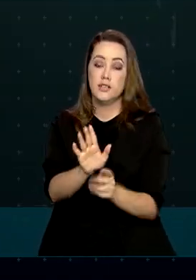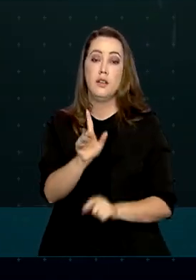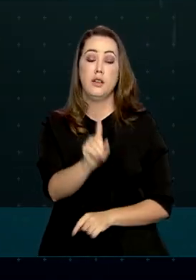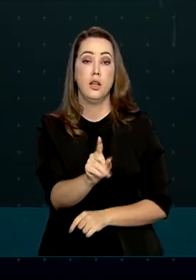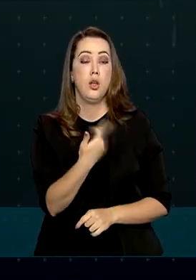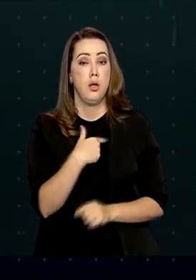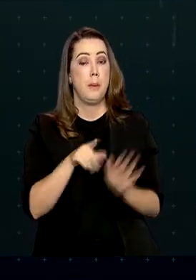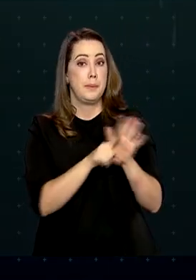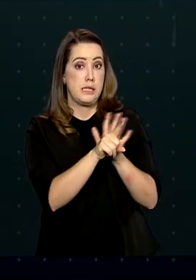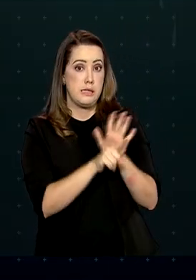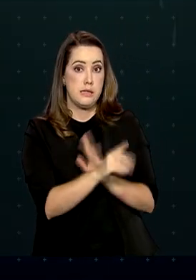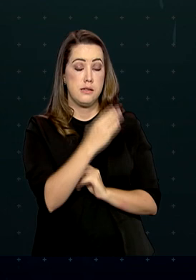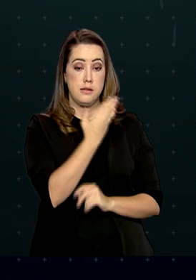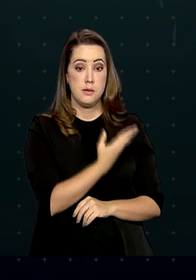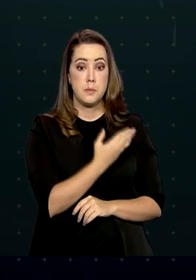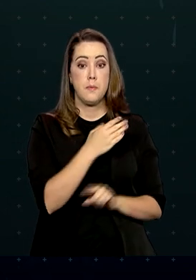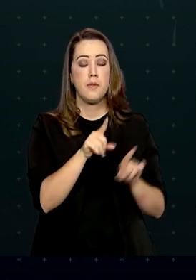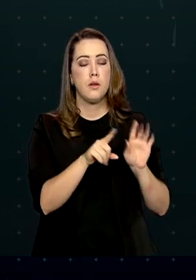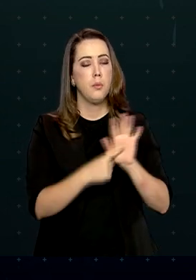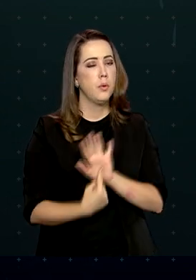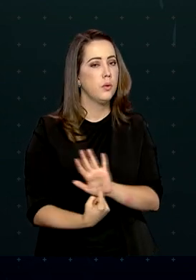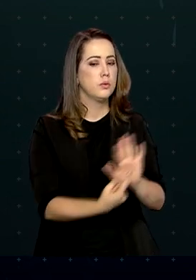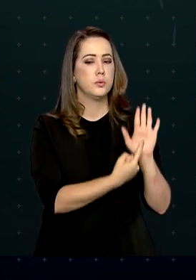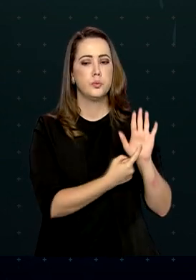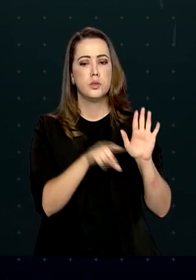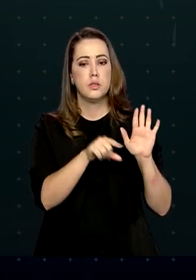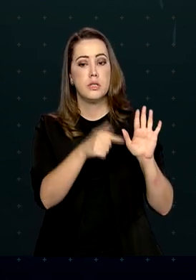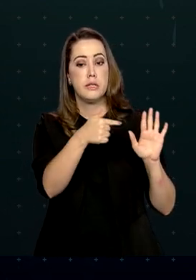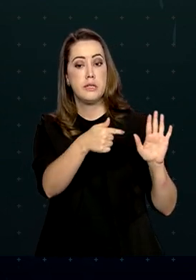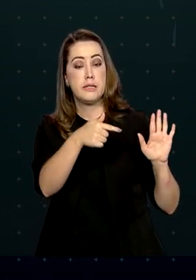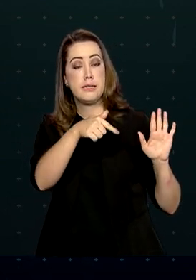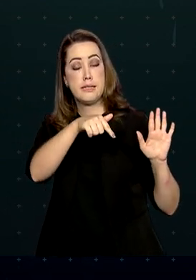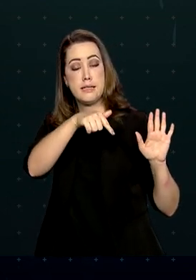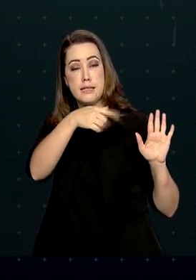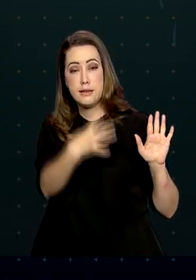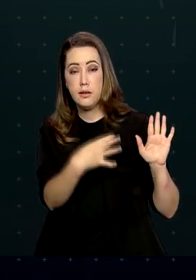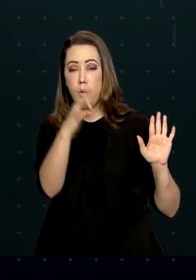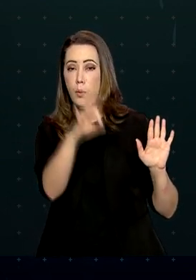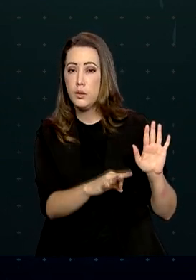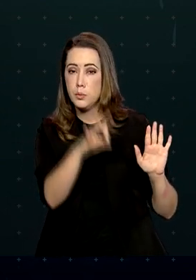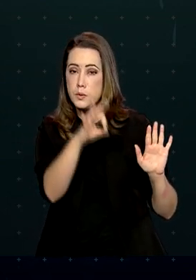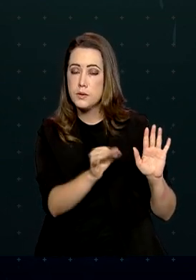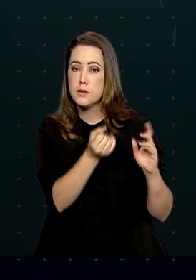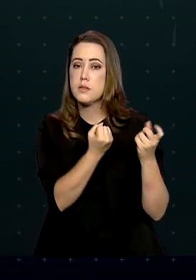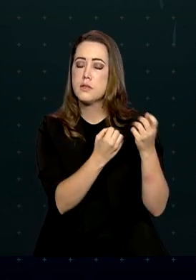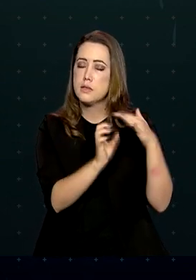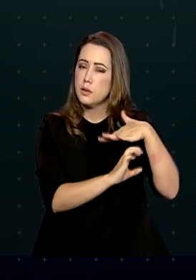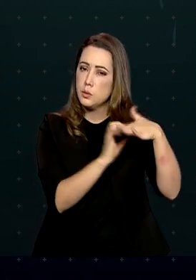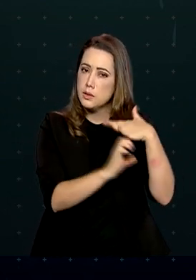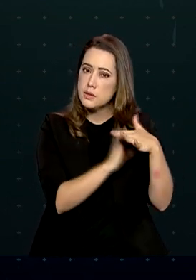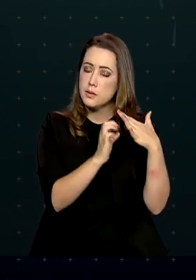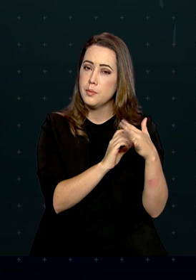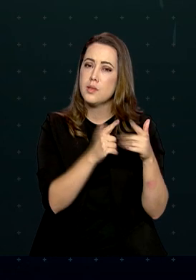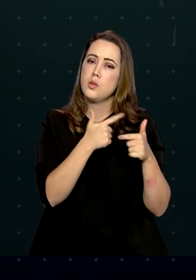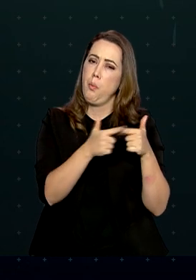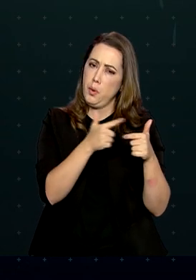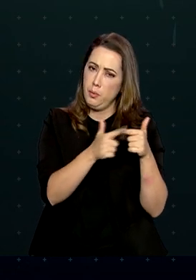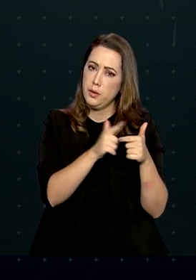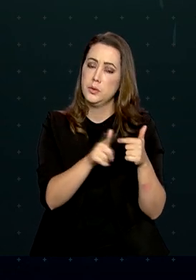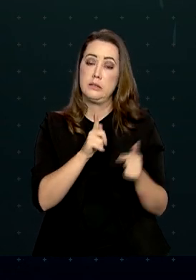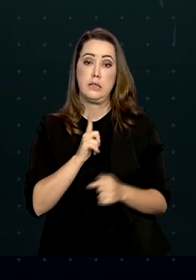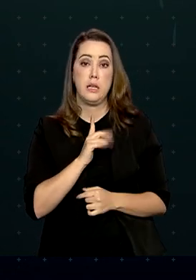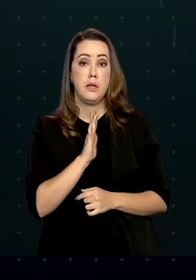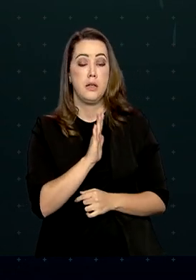da Confederação Nacional da Indústria mostra que 74% das empresas do setor foram impactadas pela pandemia